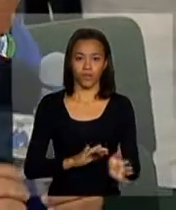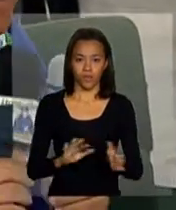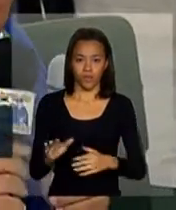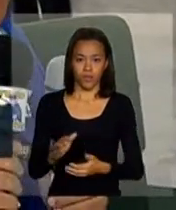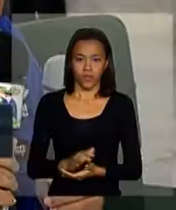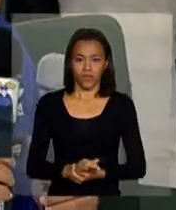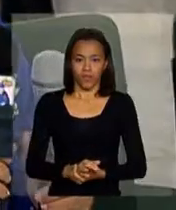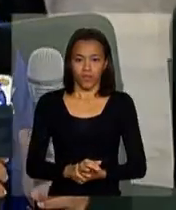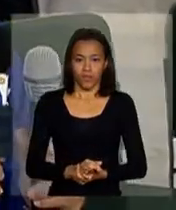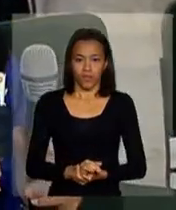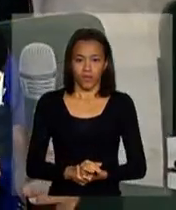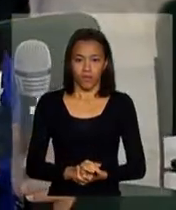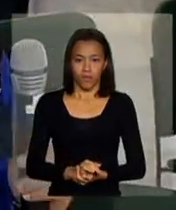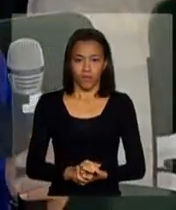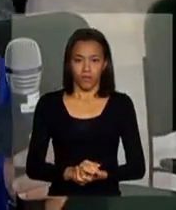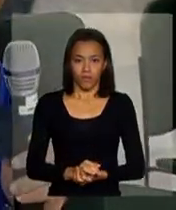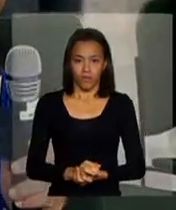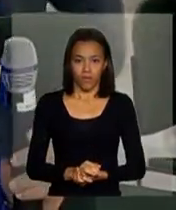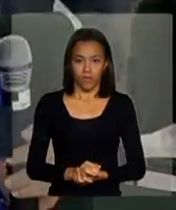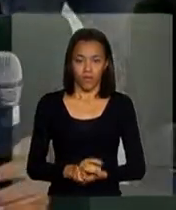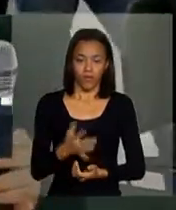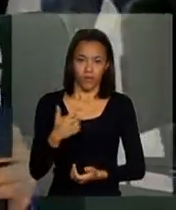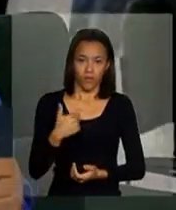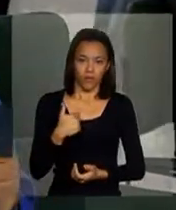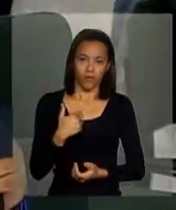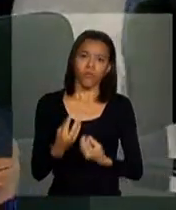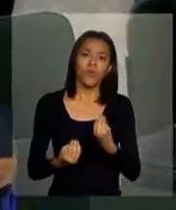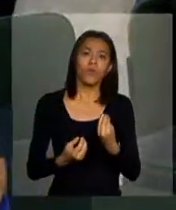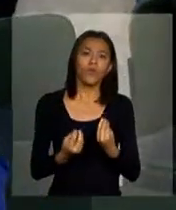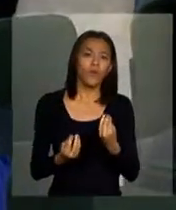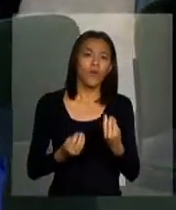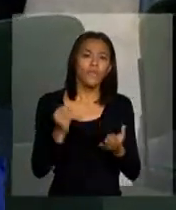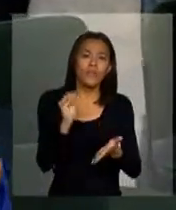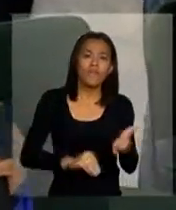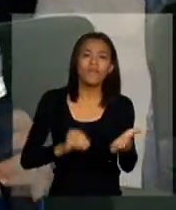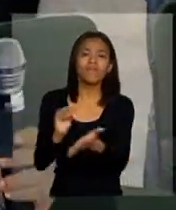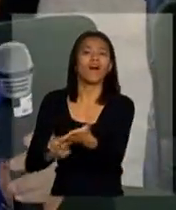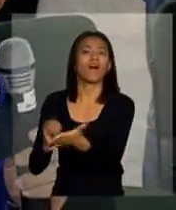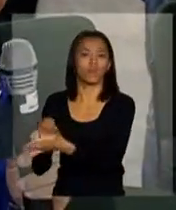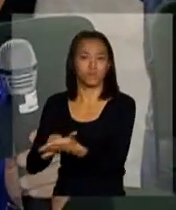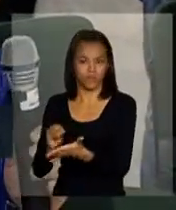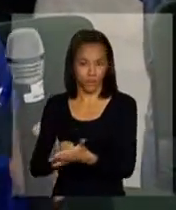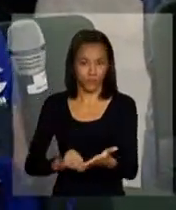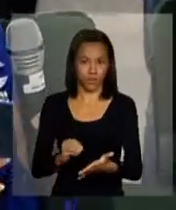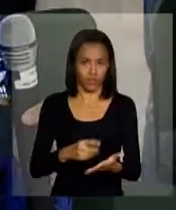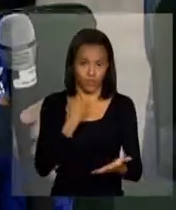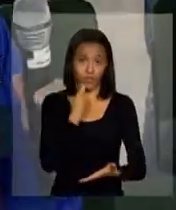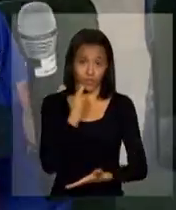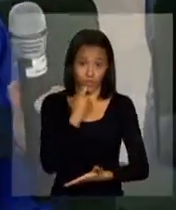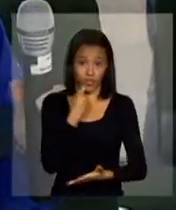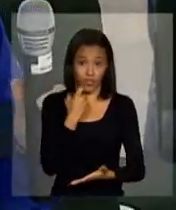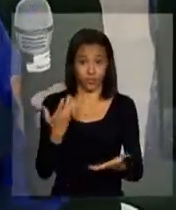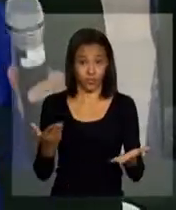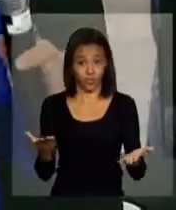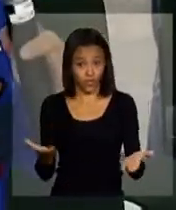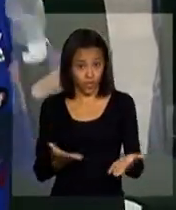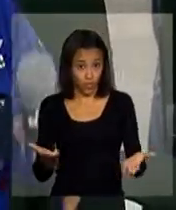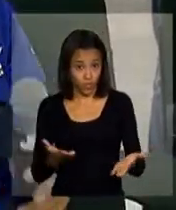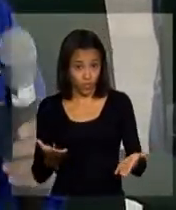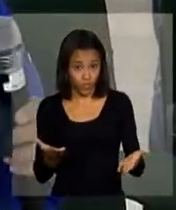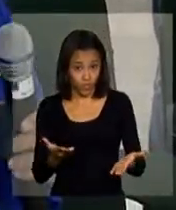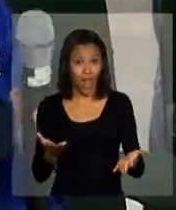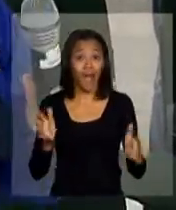Record, em cima justamente dessa falta de peixe, que hoje está originando a não captura até